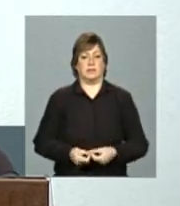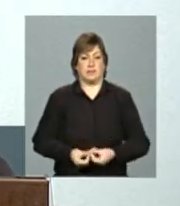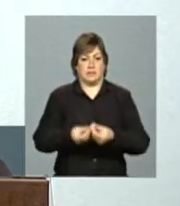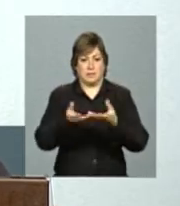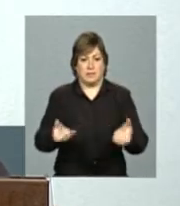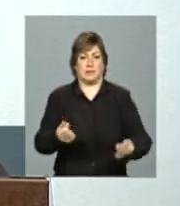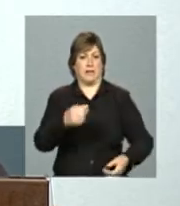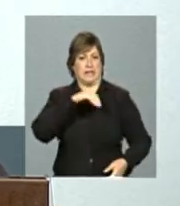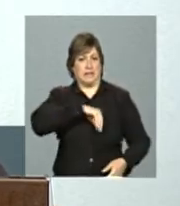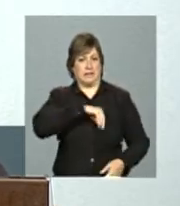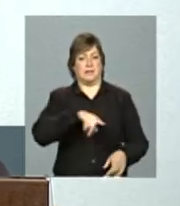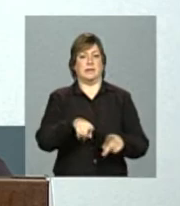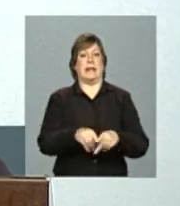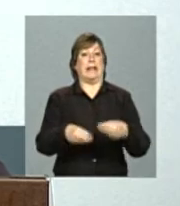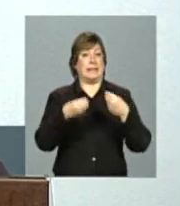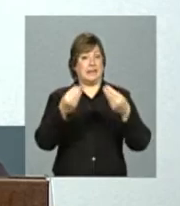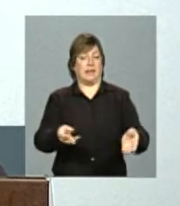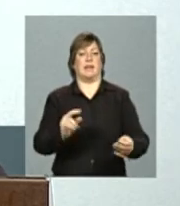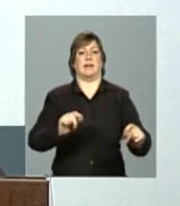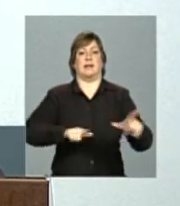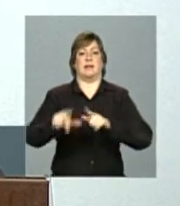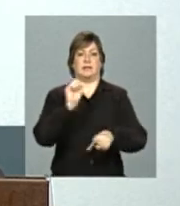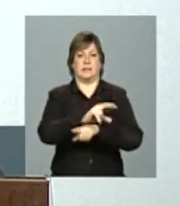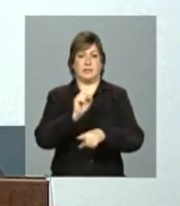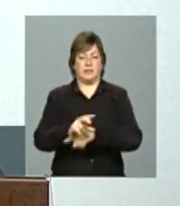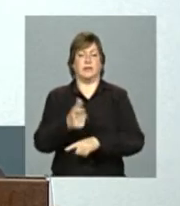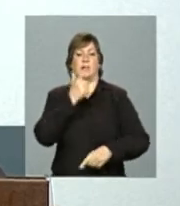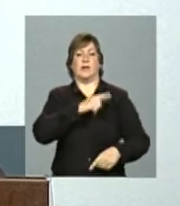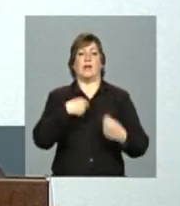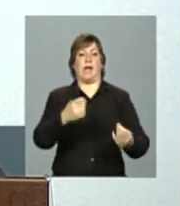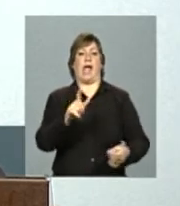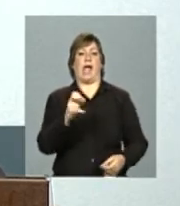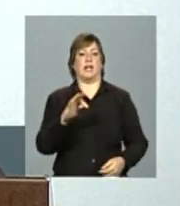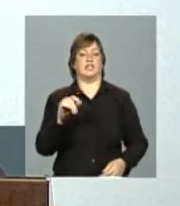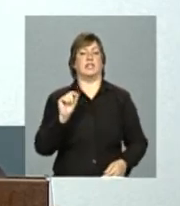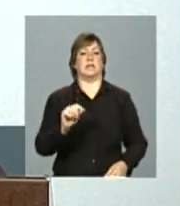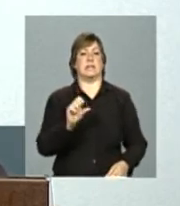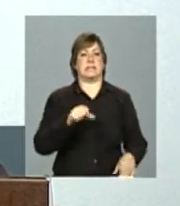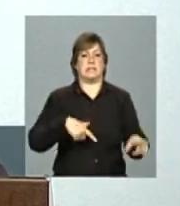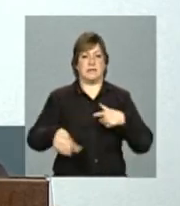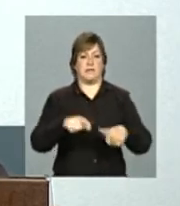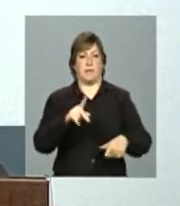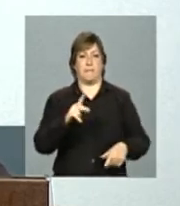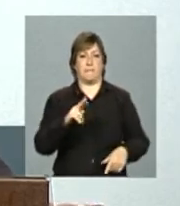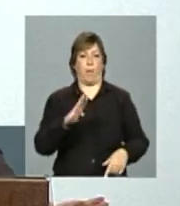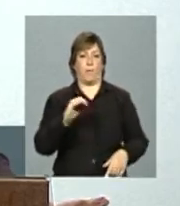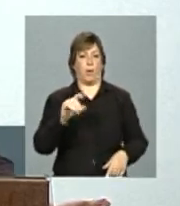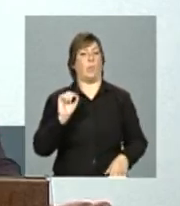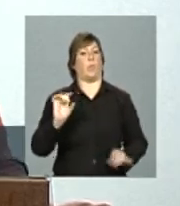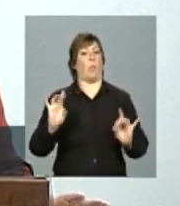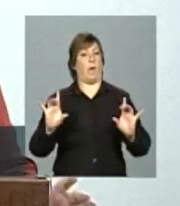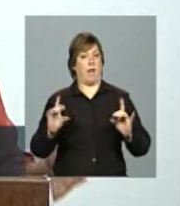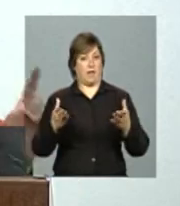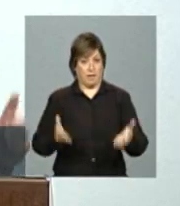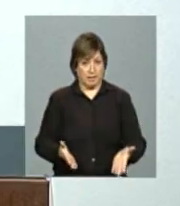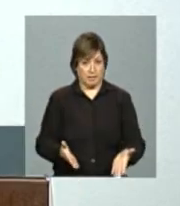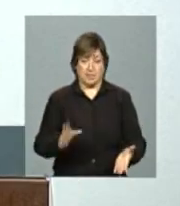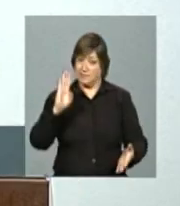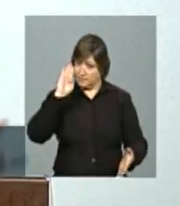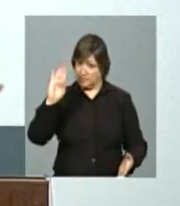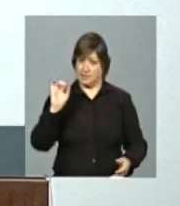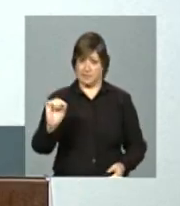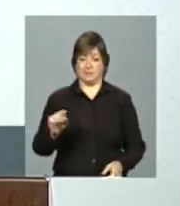assegurar emprego garantir serviços públicos de qualidade em síntese era